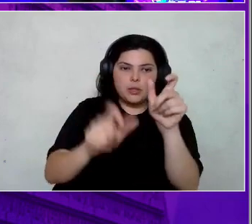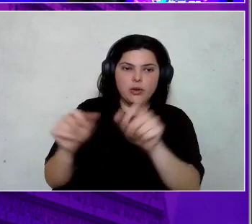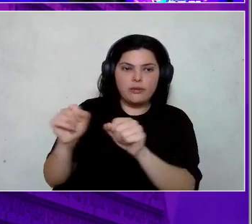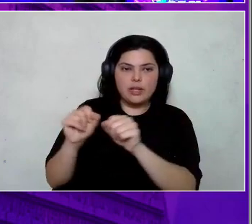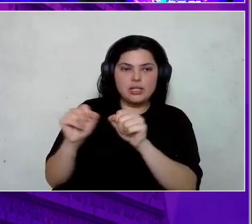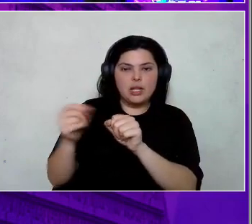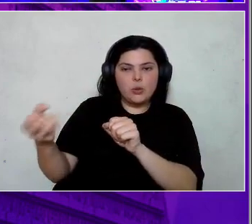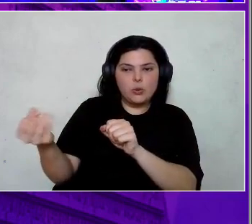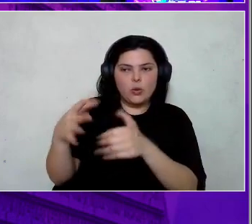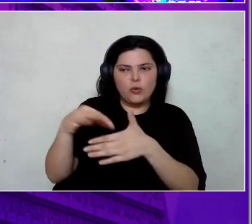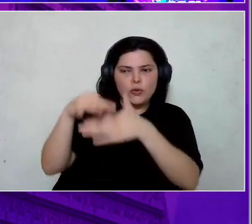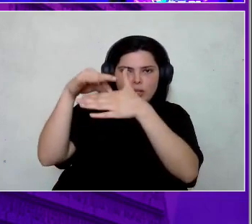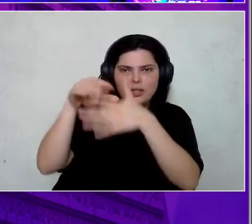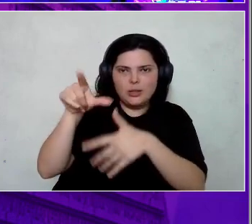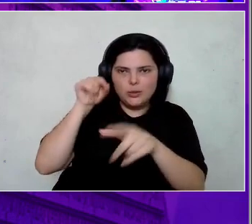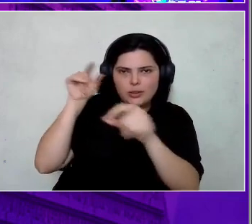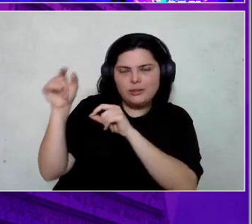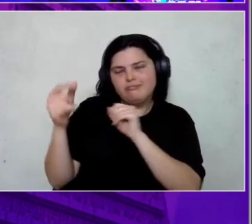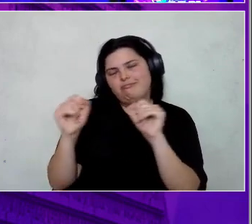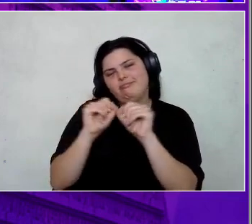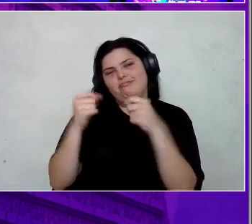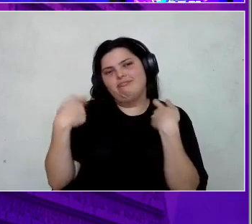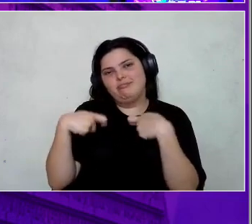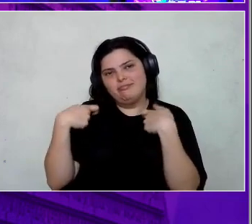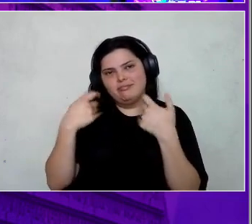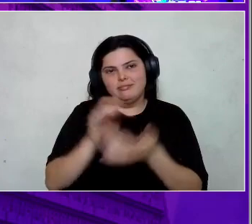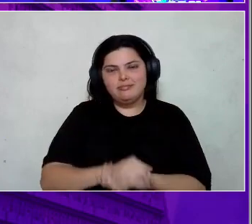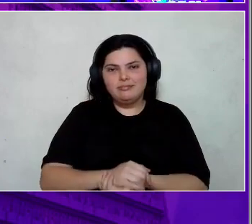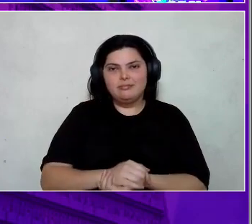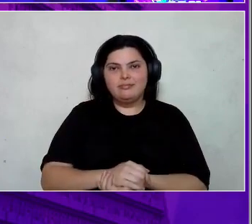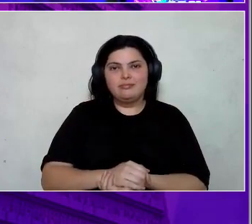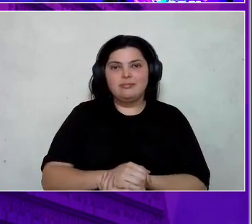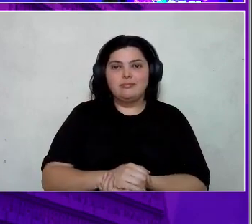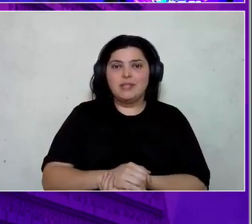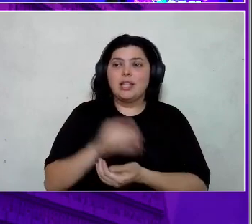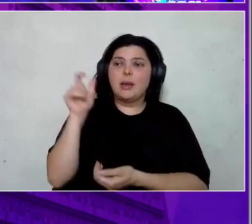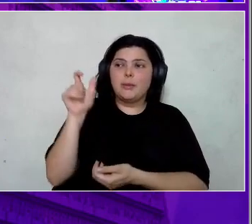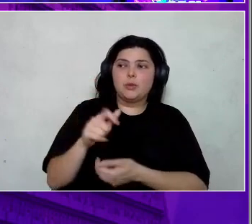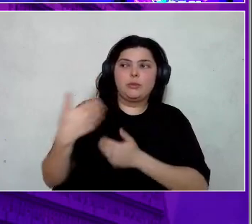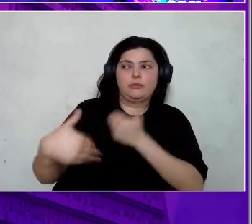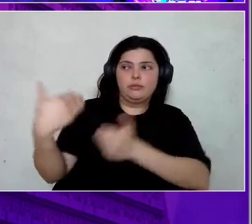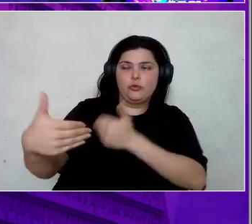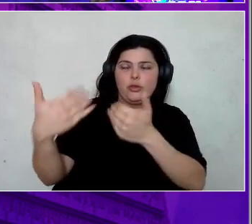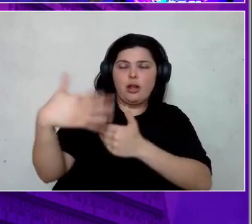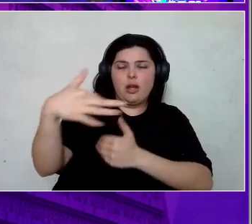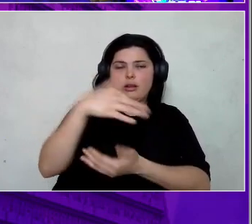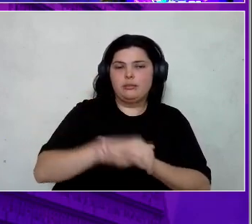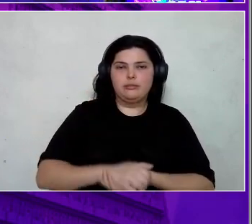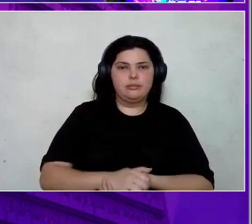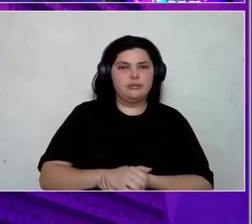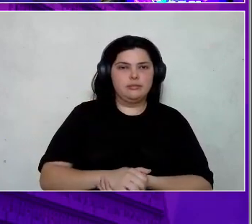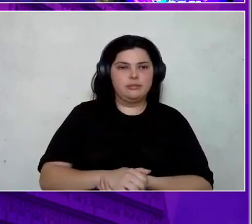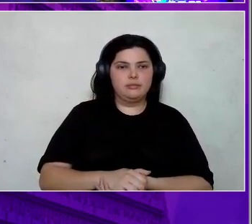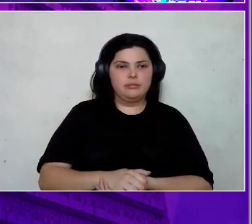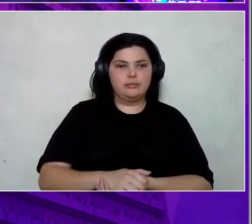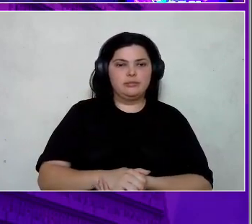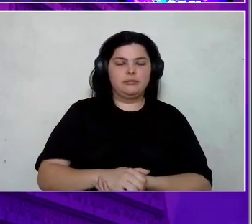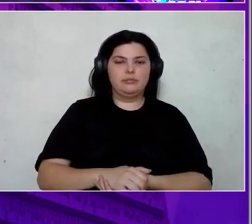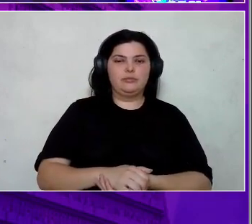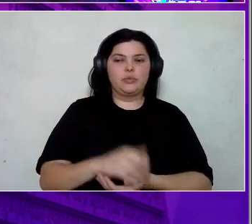ali, que foi o que eu fiz na época, e deixar o cara crescer ali, né? Então, esse é outro ponto